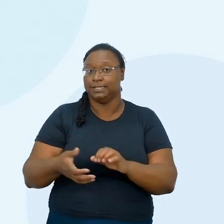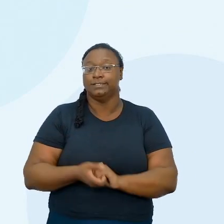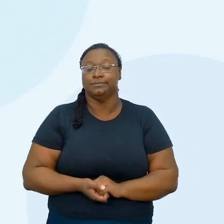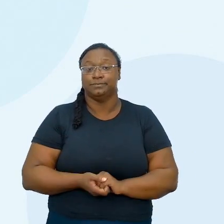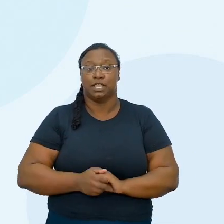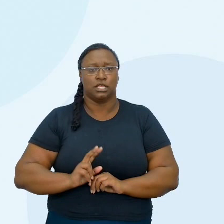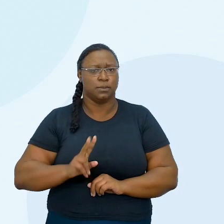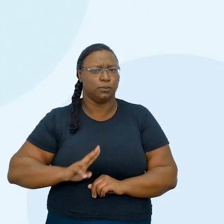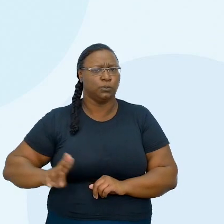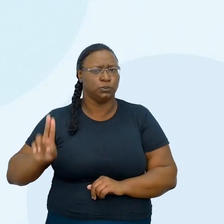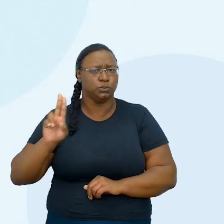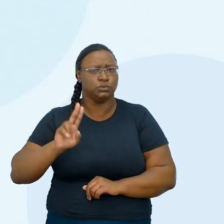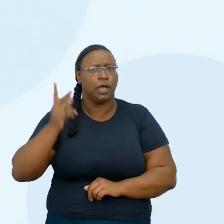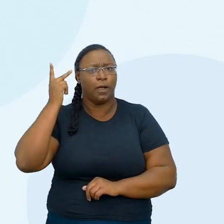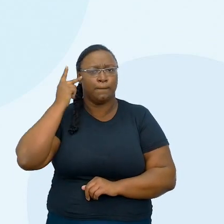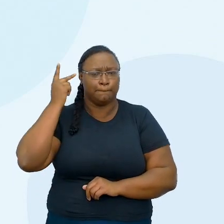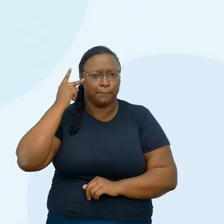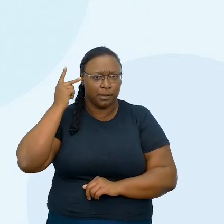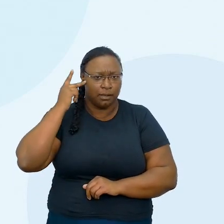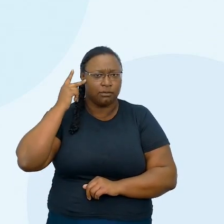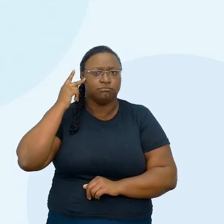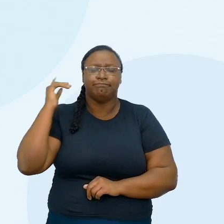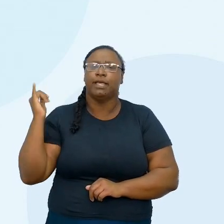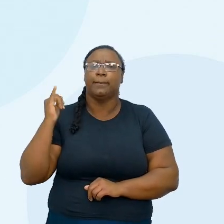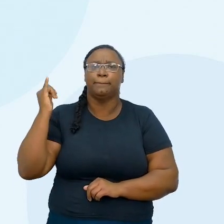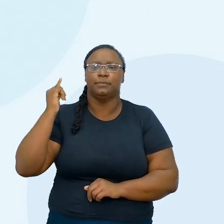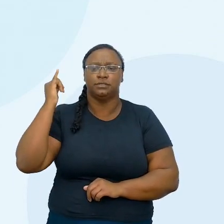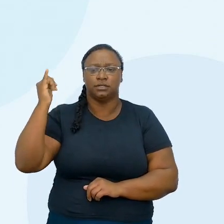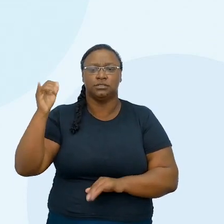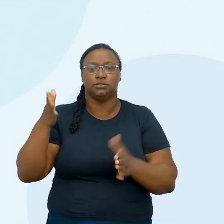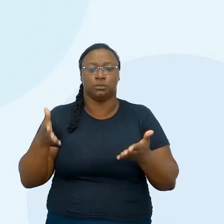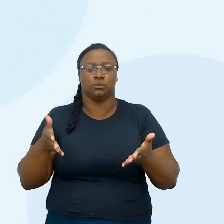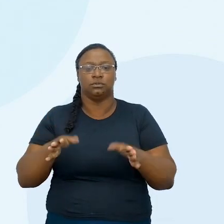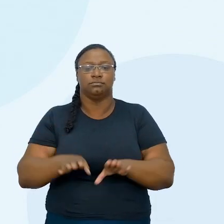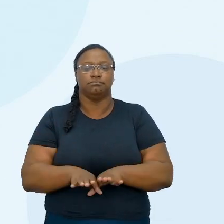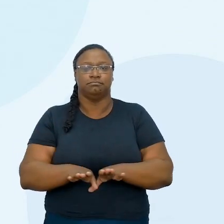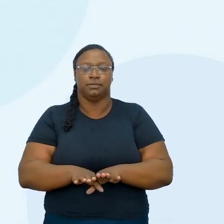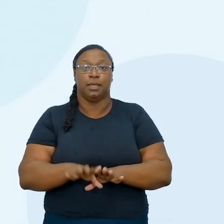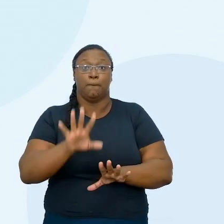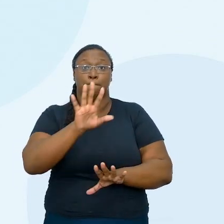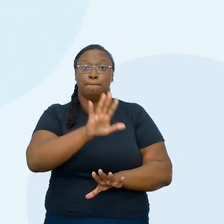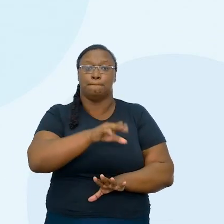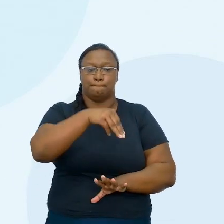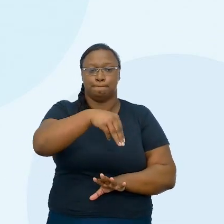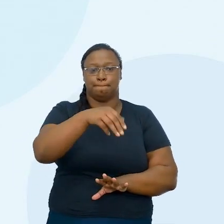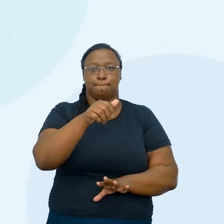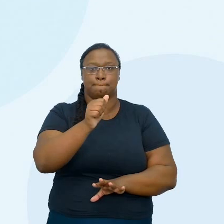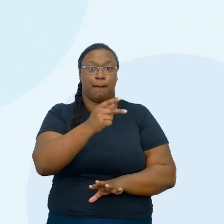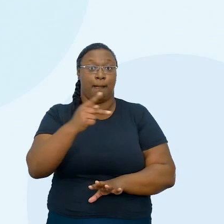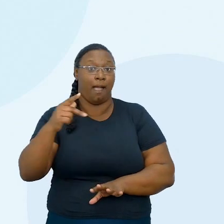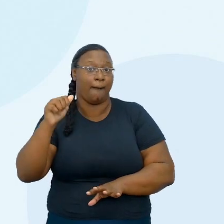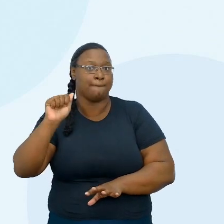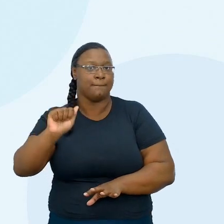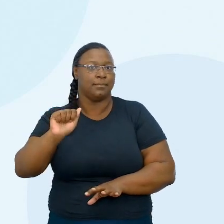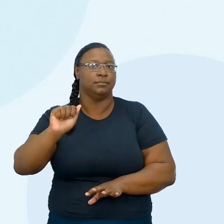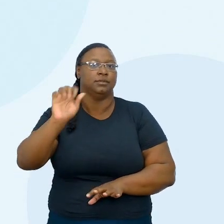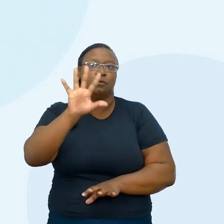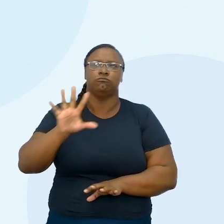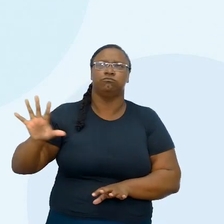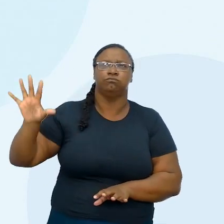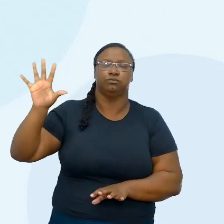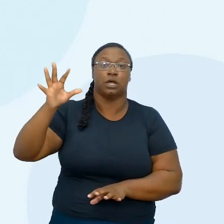currículo paulista, isso é muito importante. Agora também o mapa, para que vocês possam